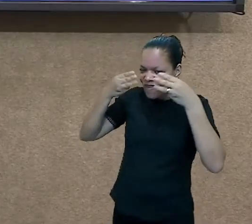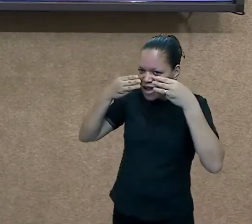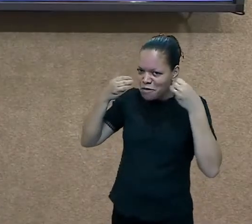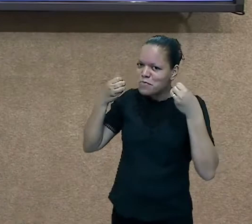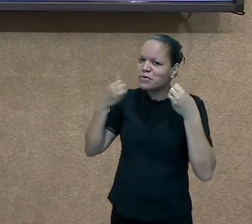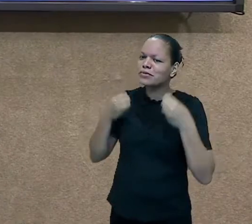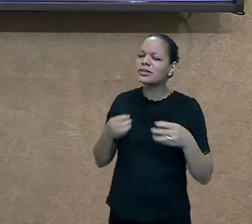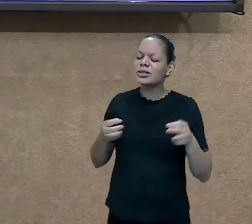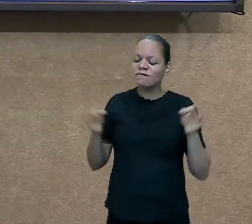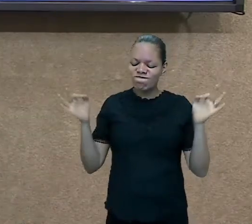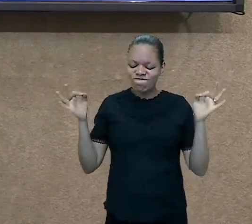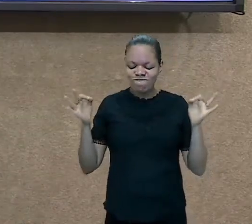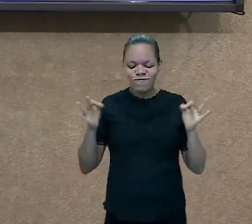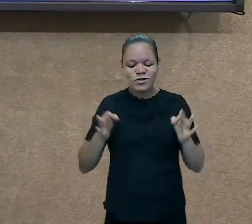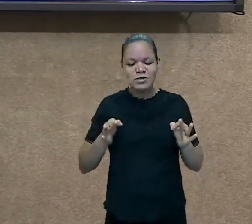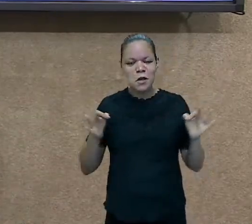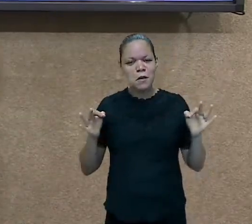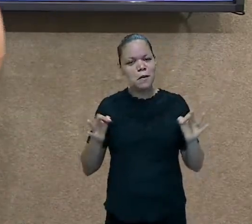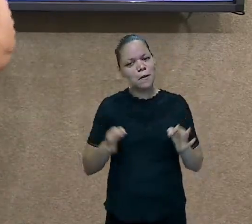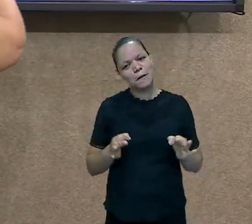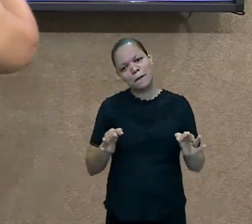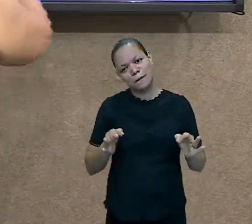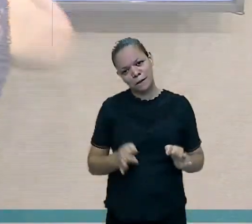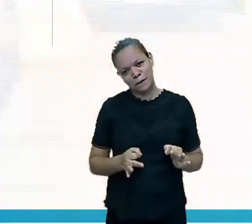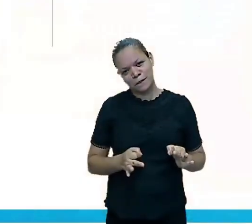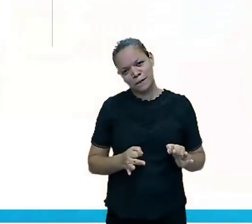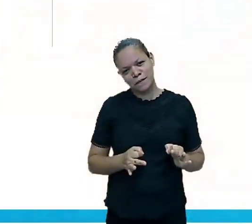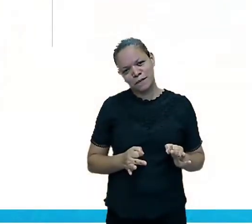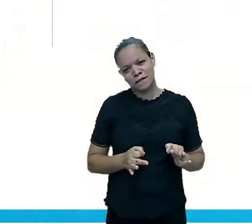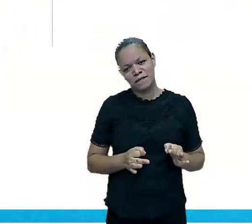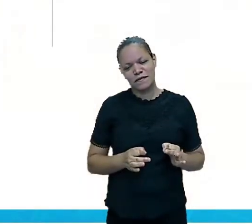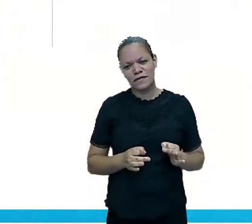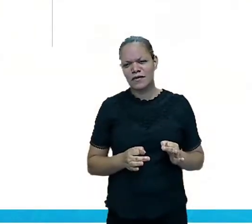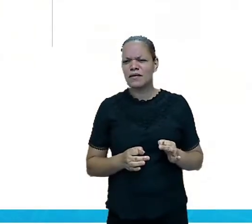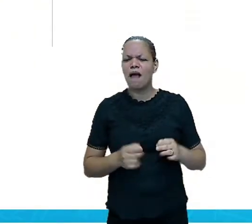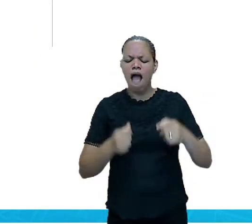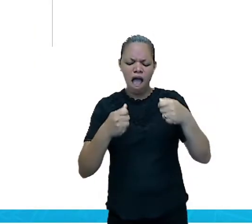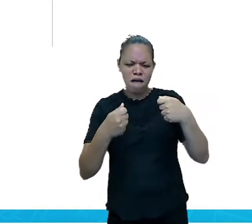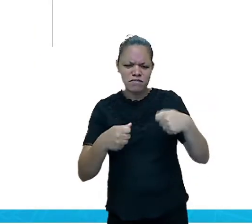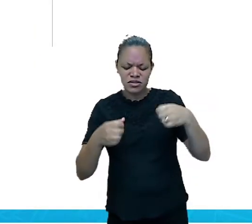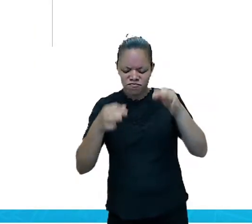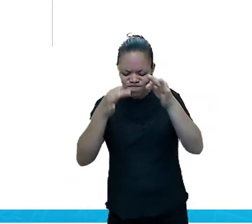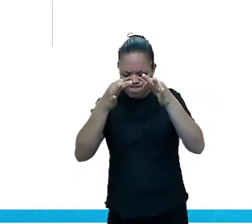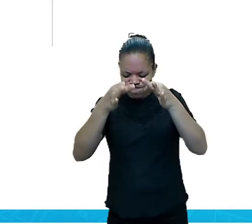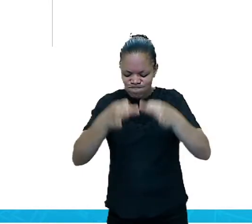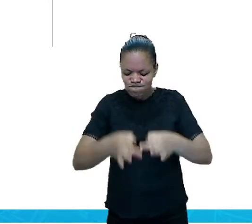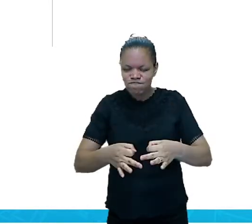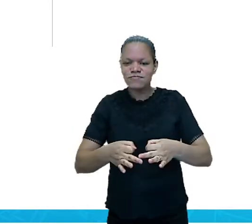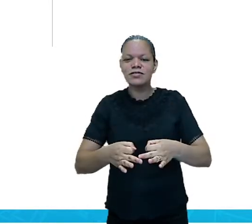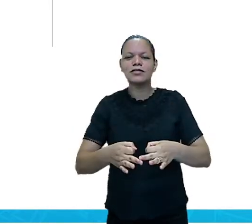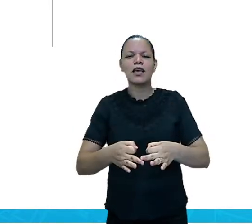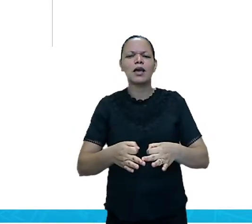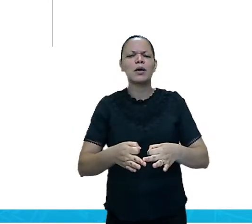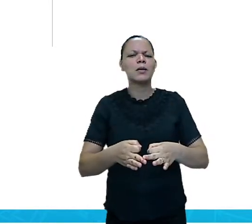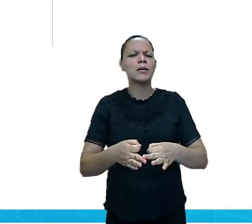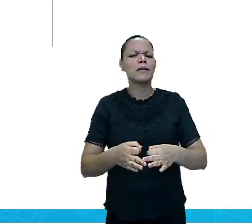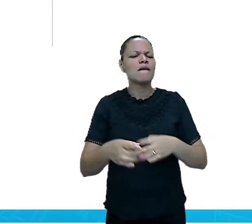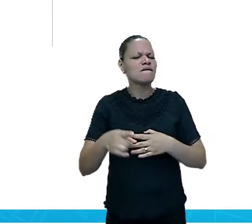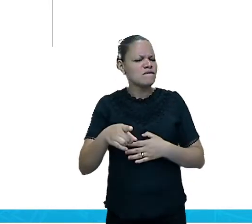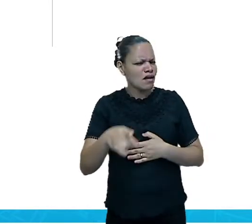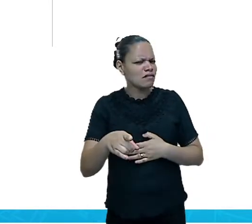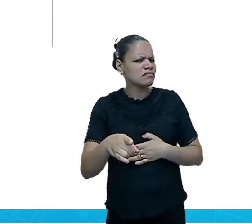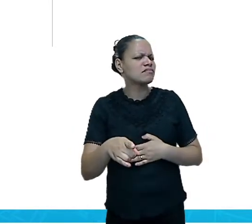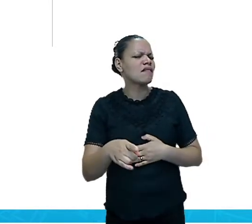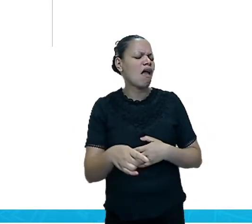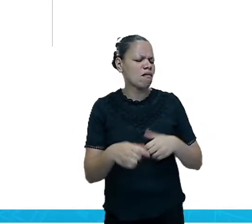deu certinho aqui com a minha, você também pode dar um certo aí no seu caderno. Você está